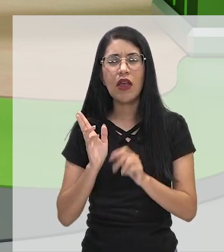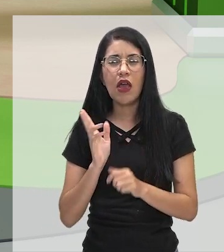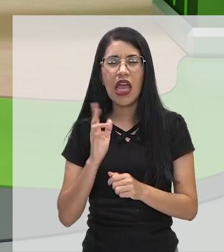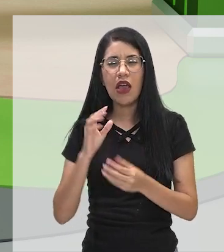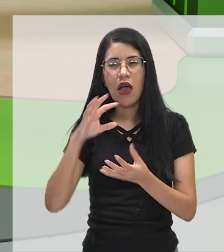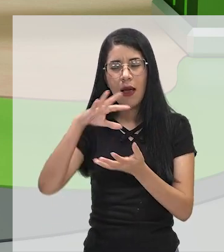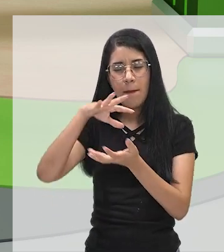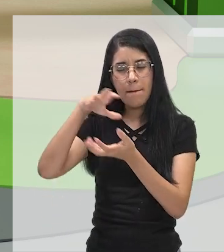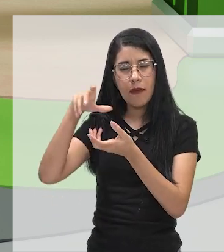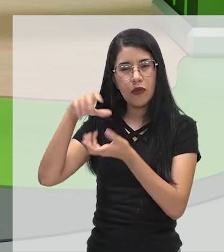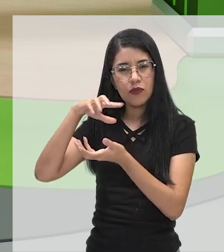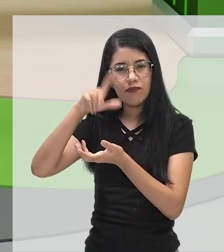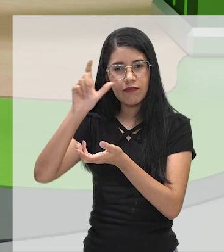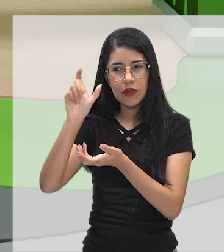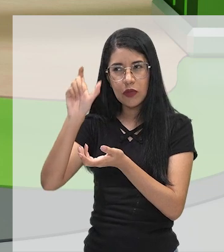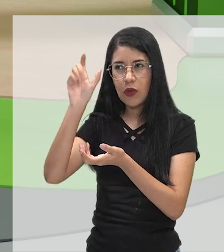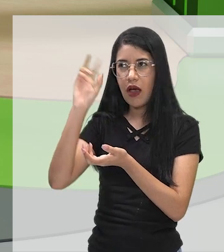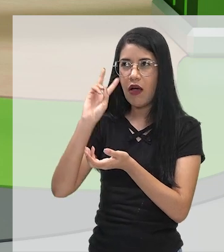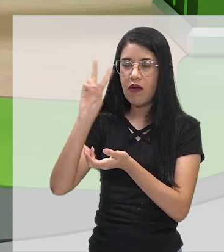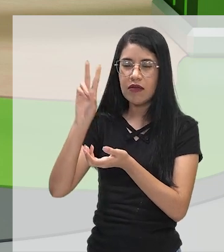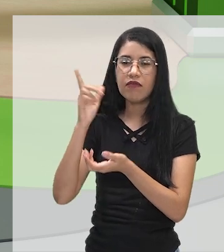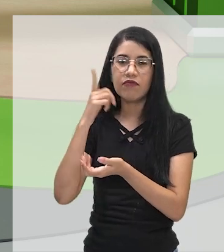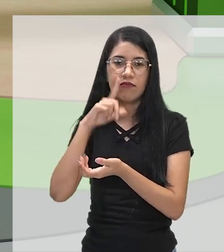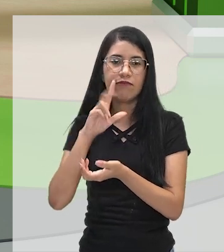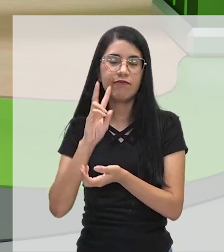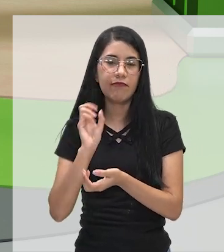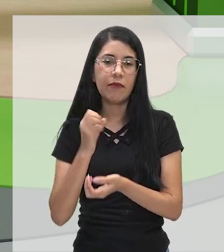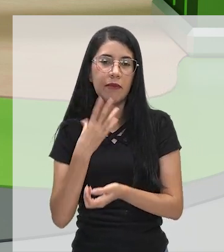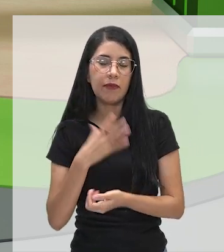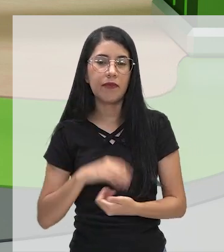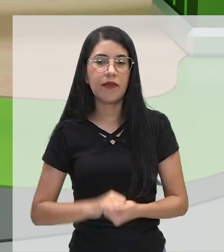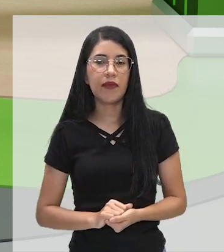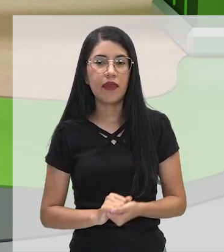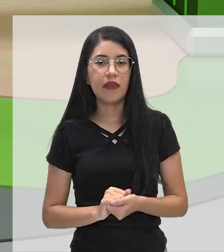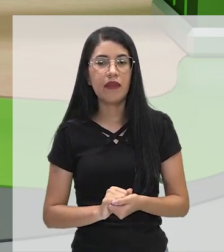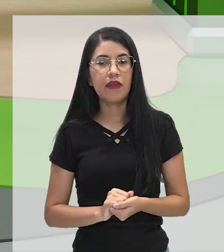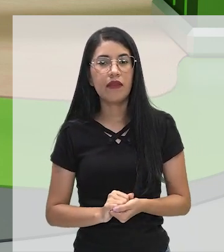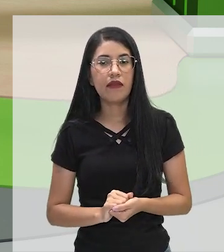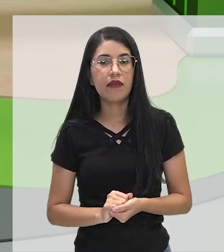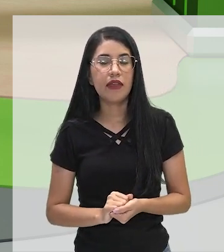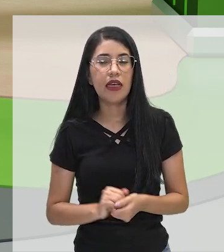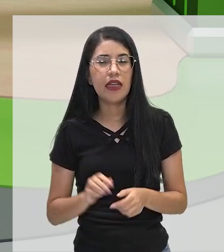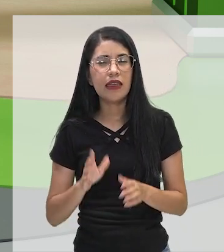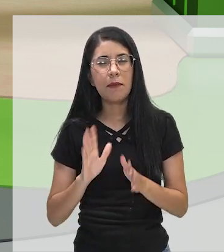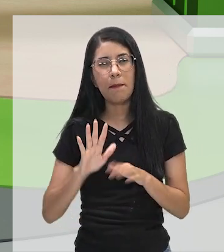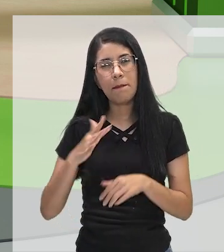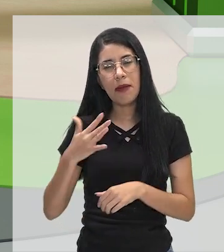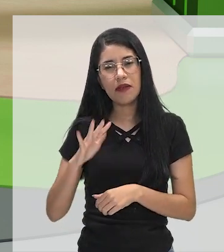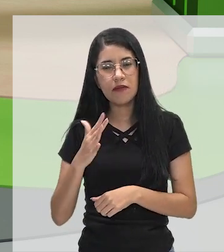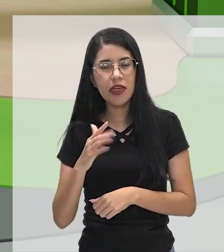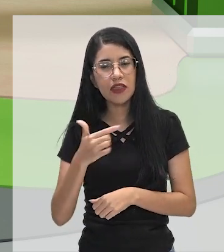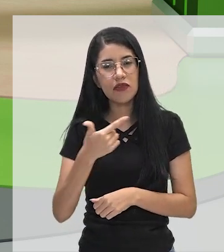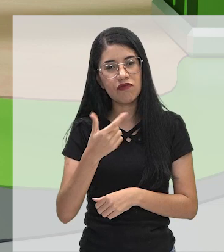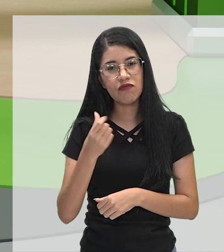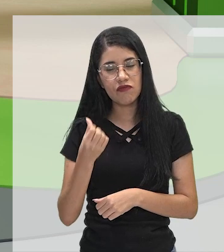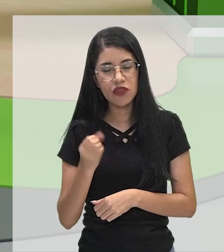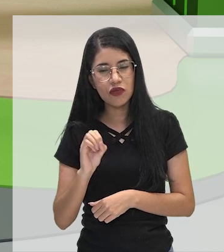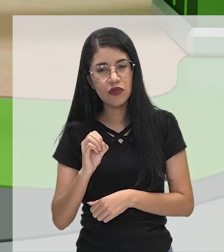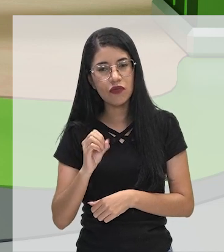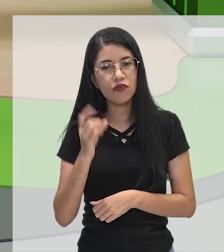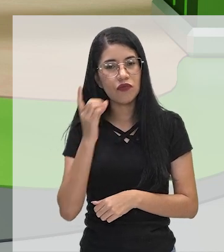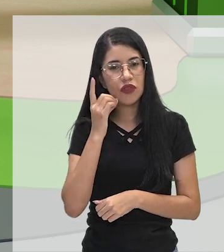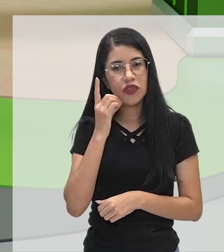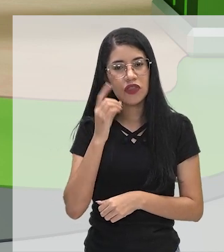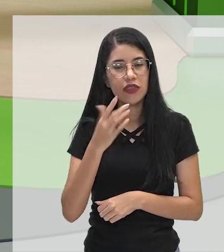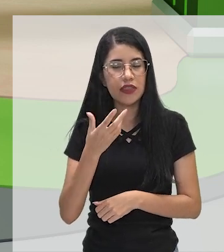visualizar algumas das fases da Lua, ok? Naquele ciclo lunar que nós já vimos, que dura ali aproximadamente 28 dias, né, 30